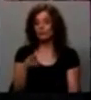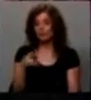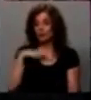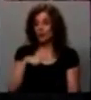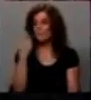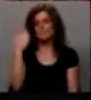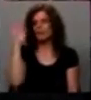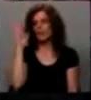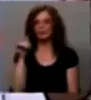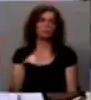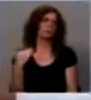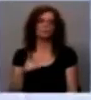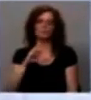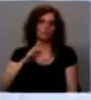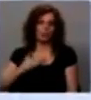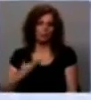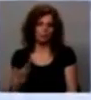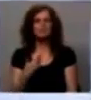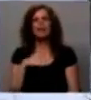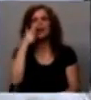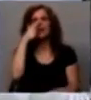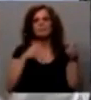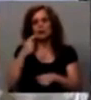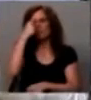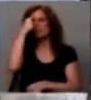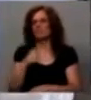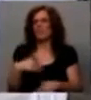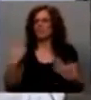nós é inédito. Muitas vezes as pessoas pensam que a Cambridge